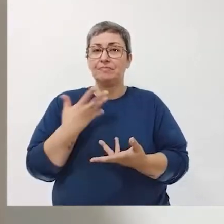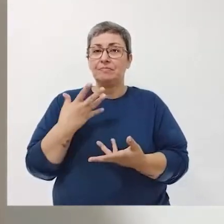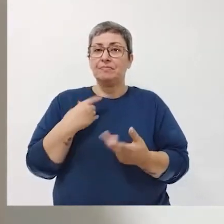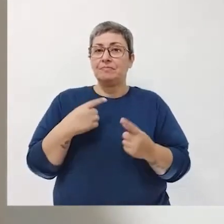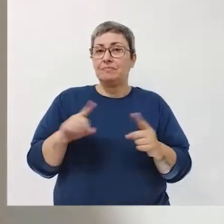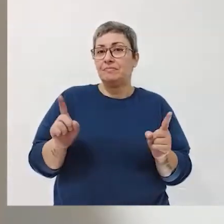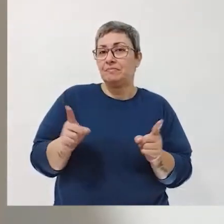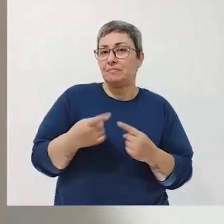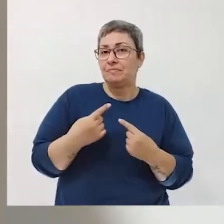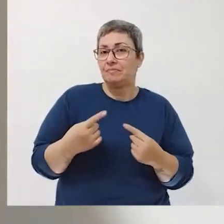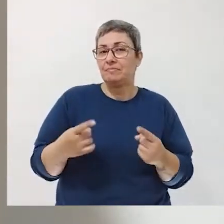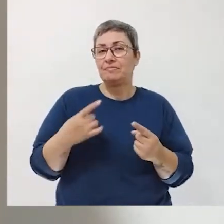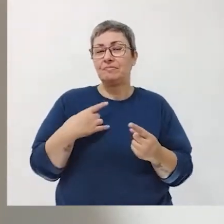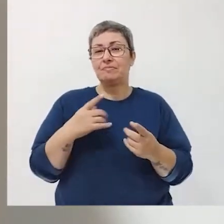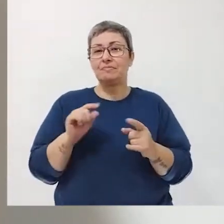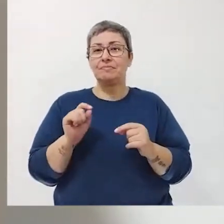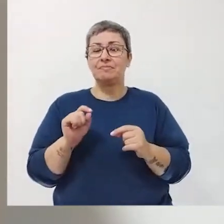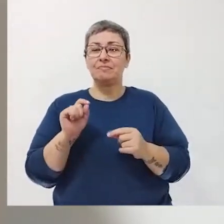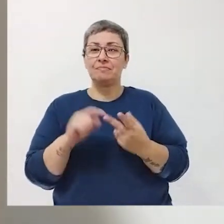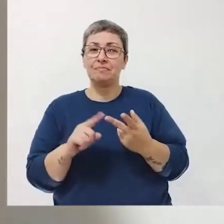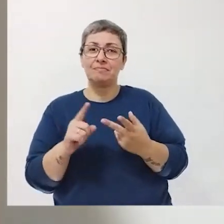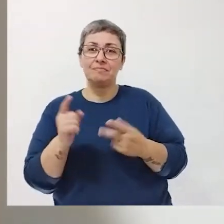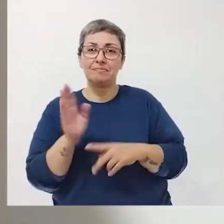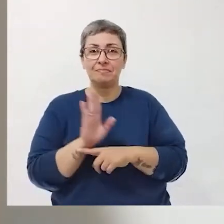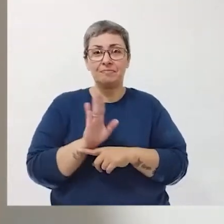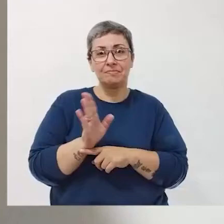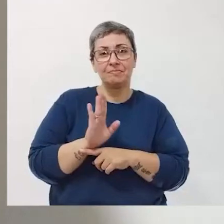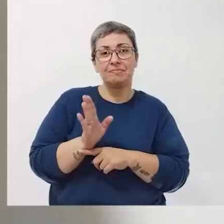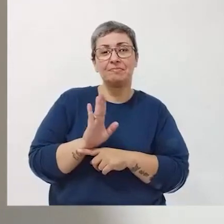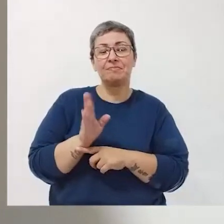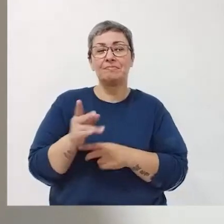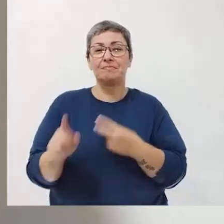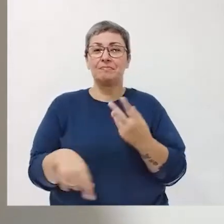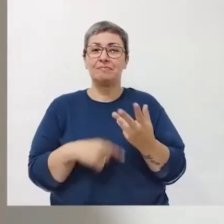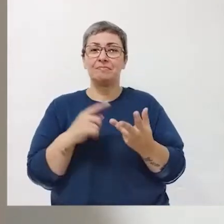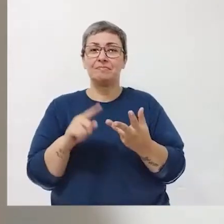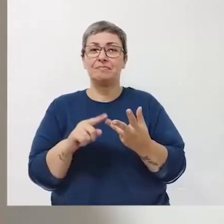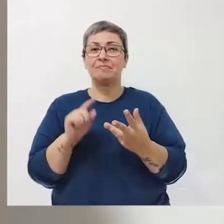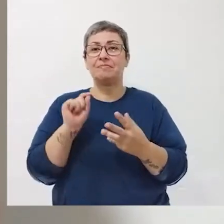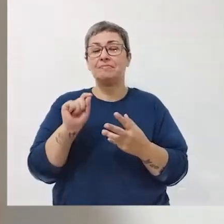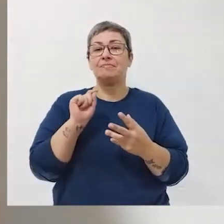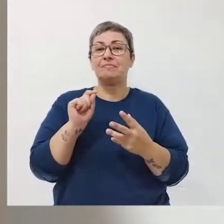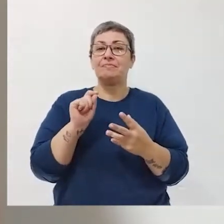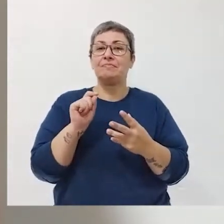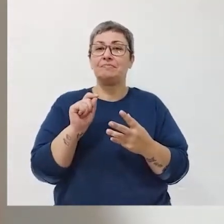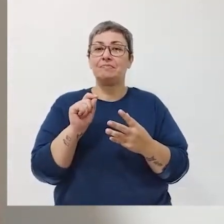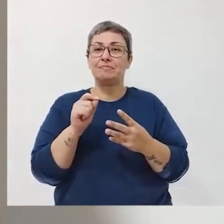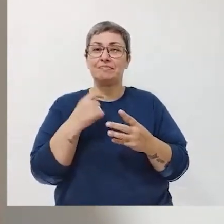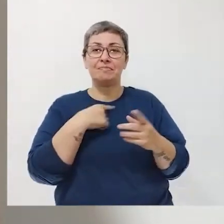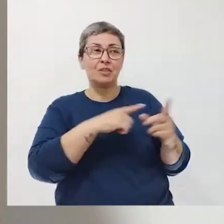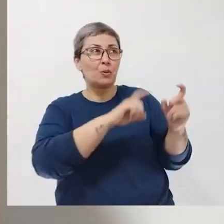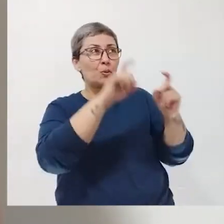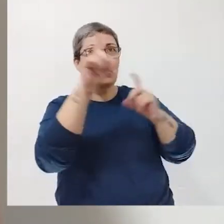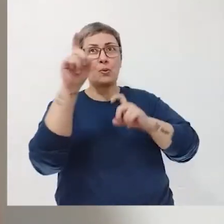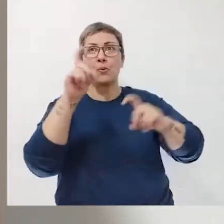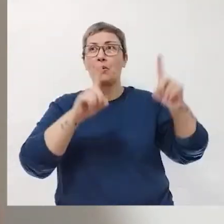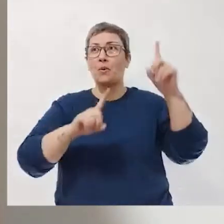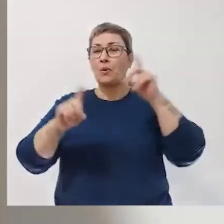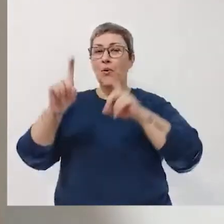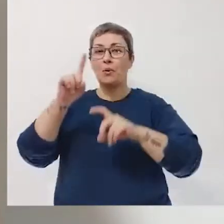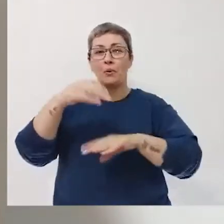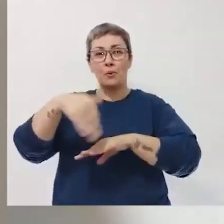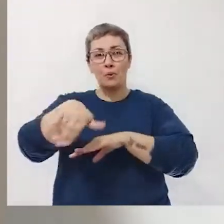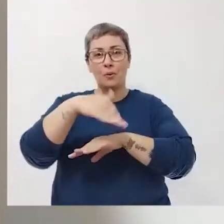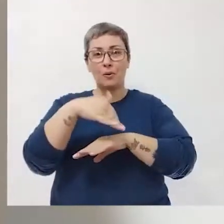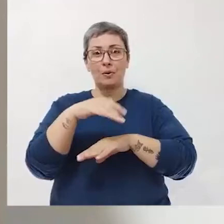Naquela música que a gente escuta, naquele filme que a gente assiste, naqueles grafites que a gente vê na